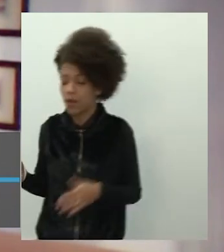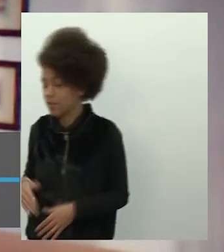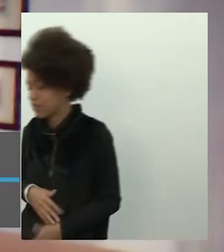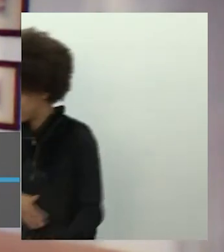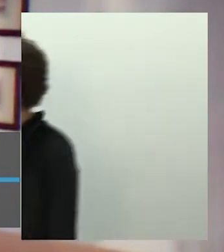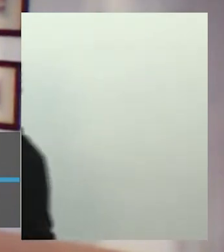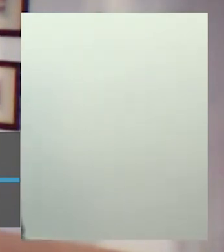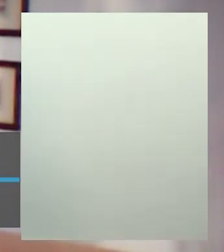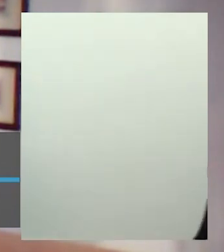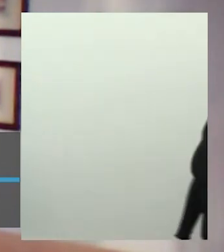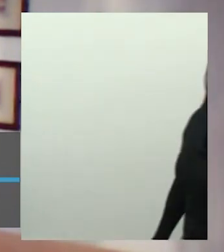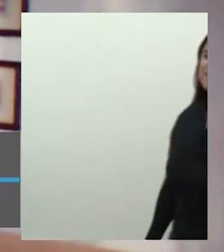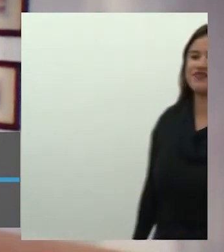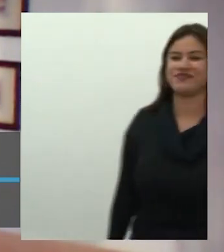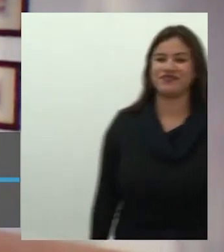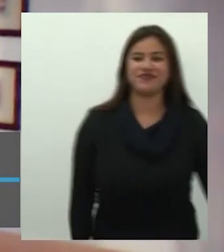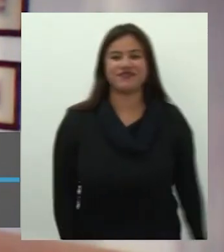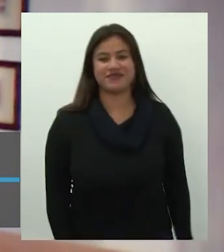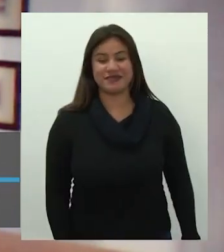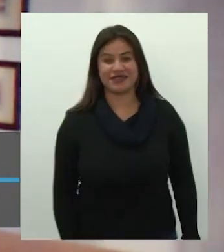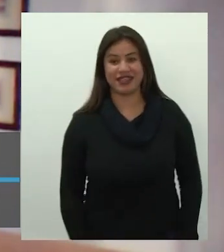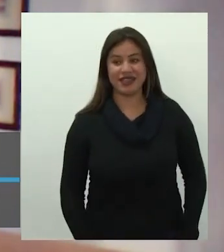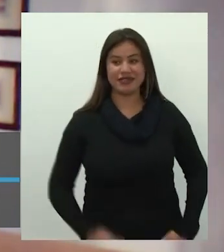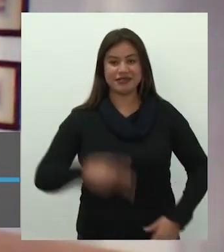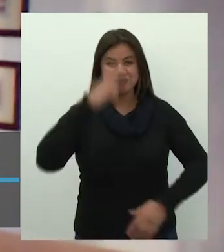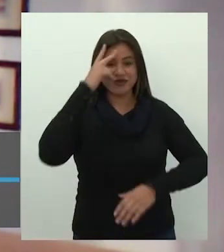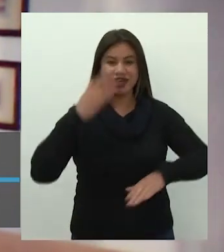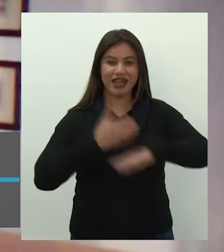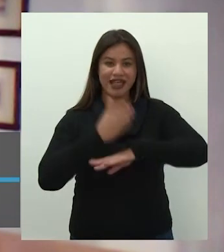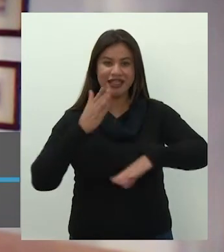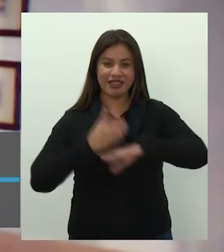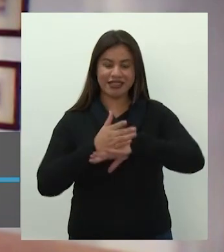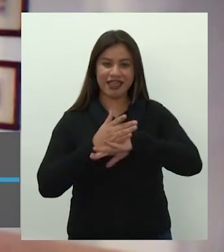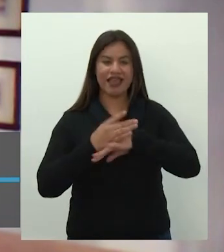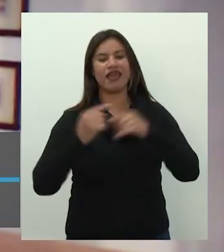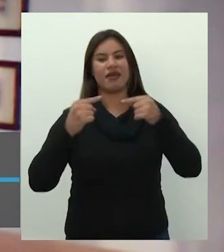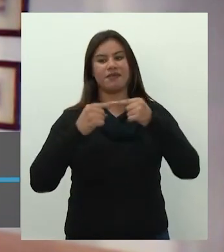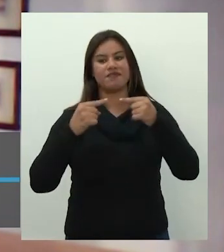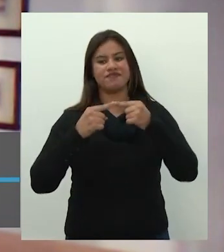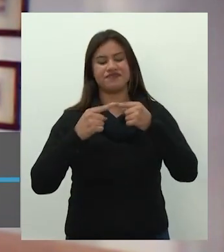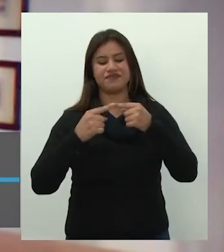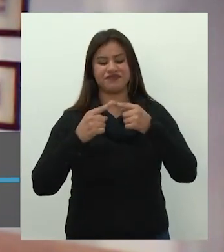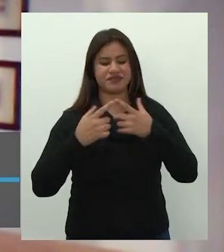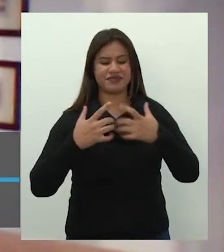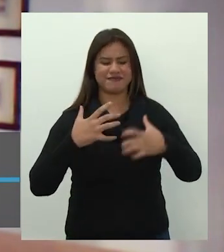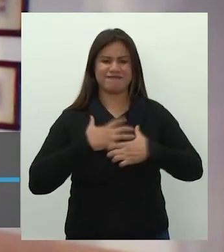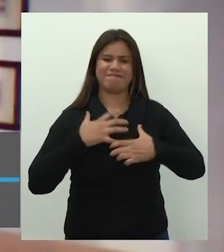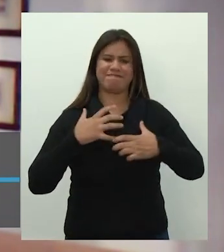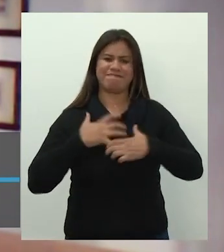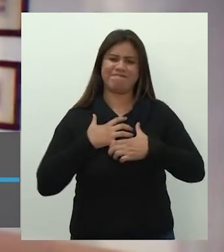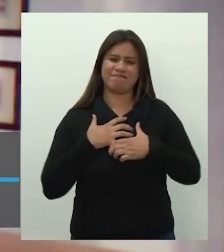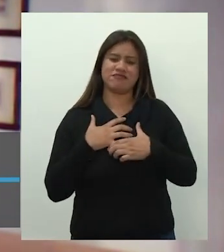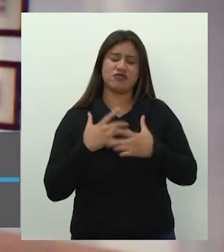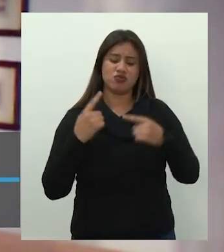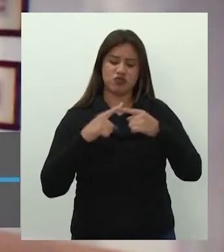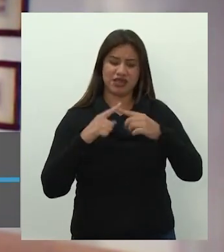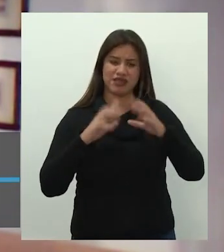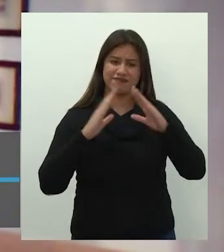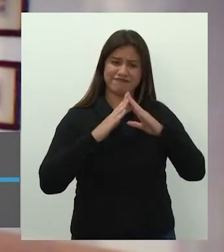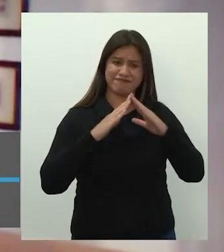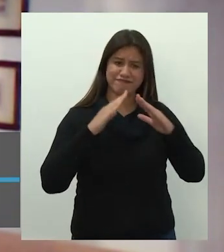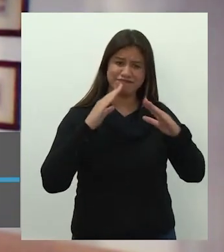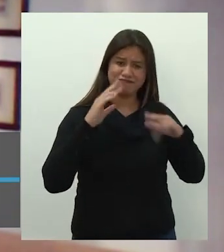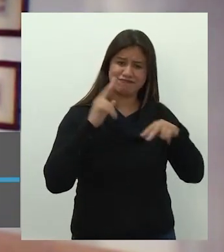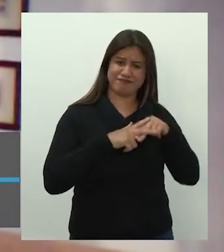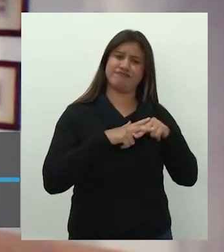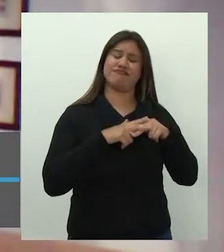ter acesso a outras pessoas por esses meios, já estamos chateados de estarmos reclusos.